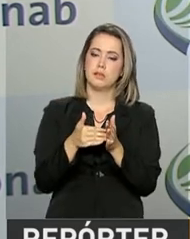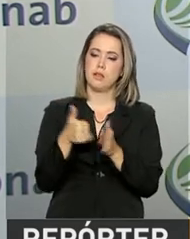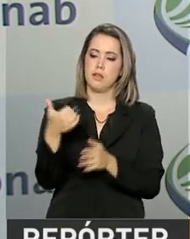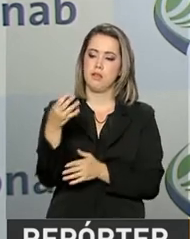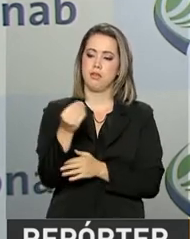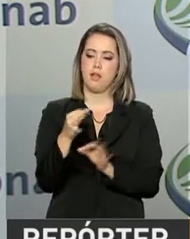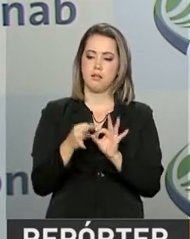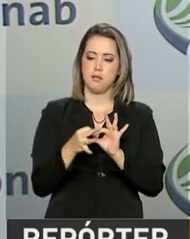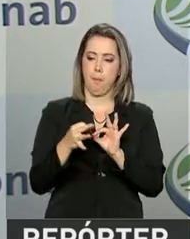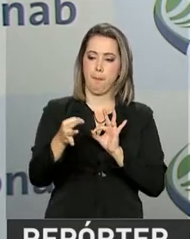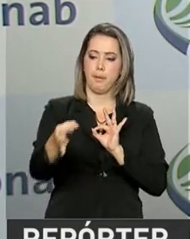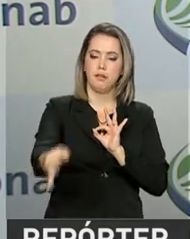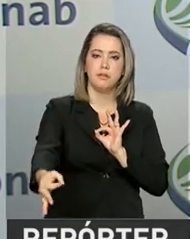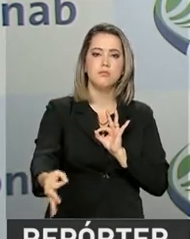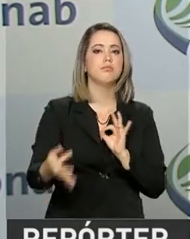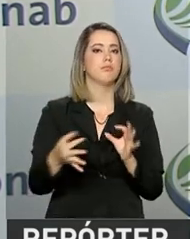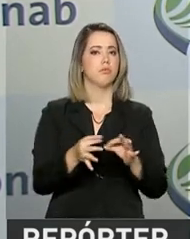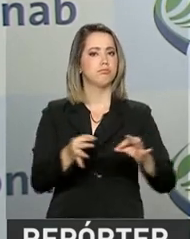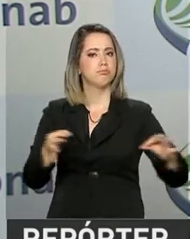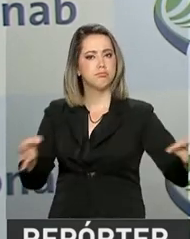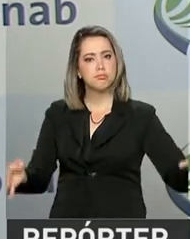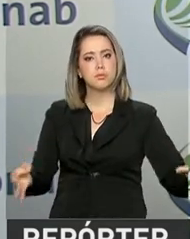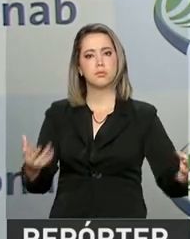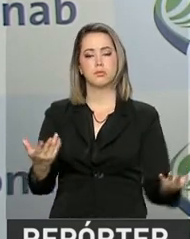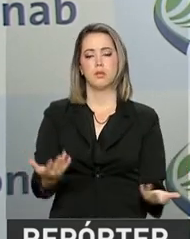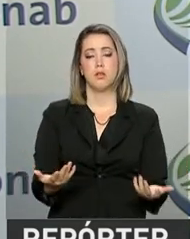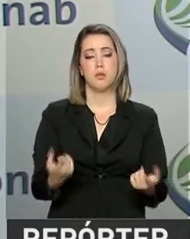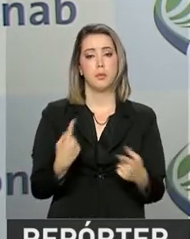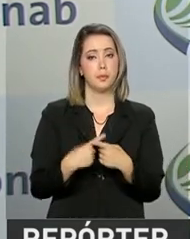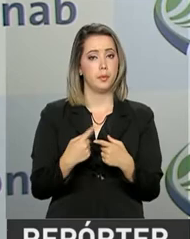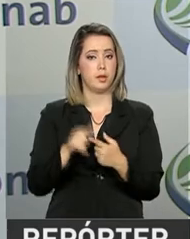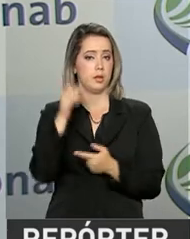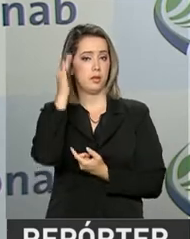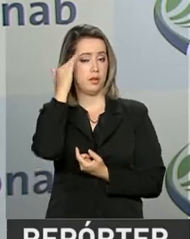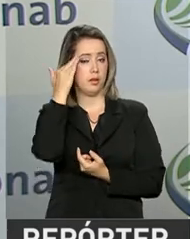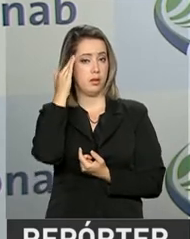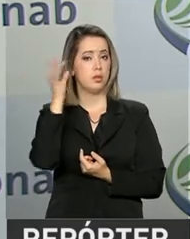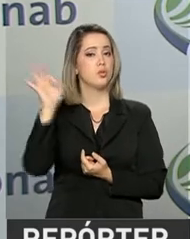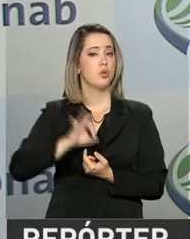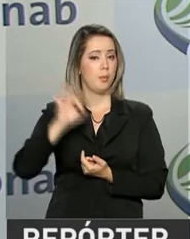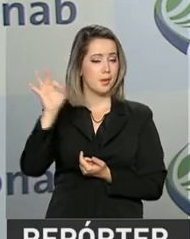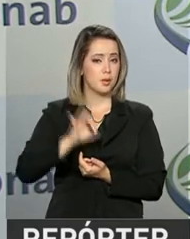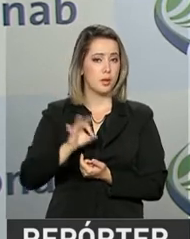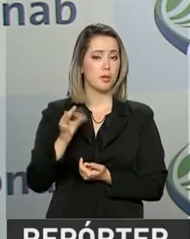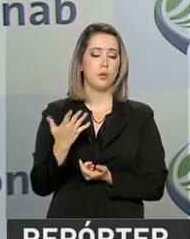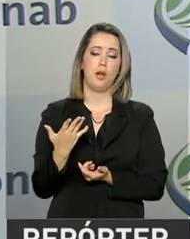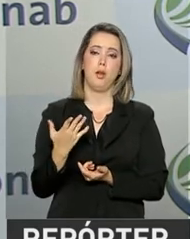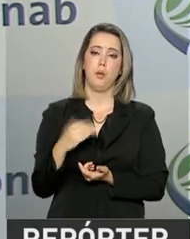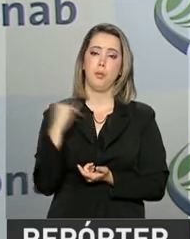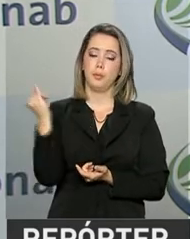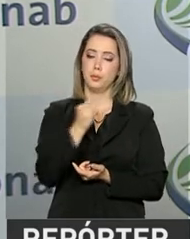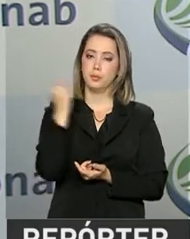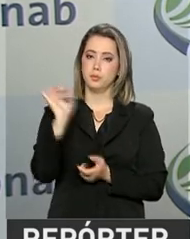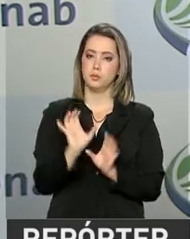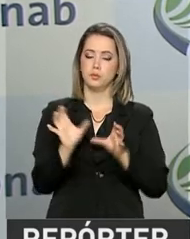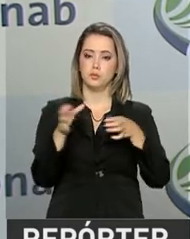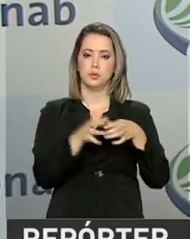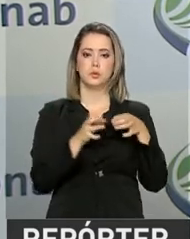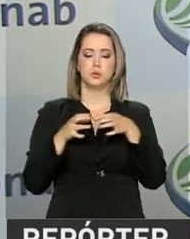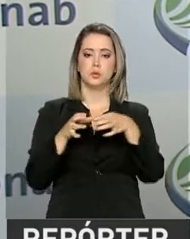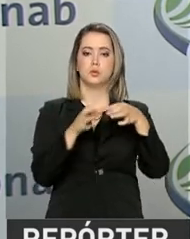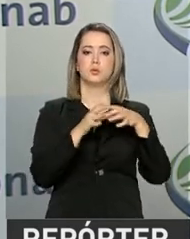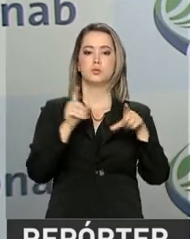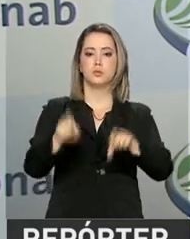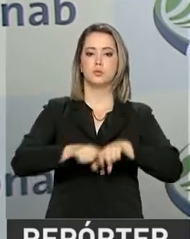fiscais entendendo que um percentual expressivo é dos dos pequenos criadores